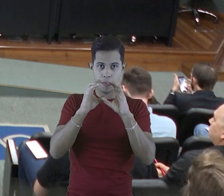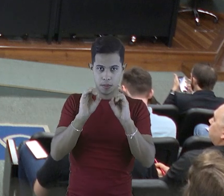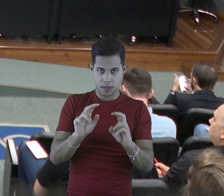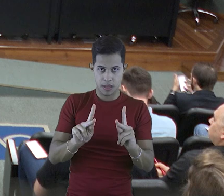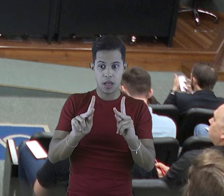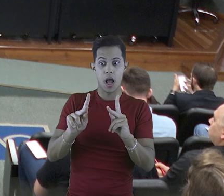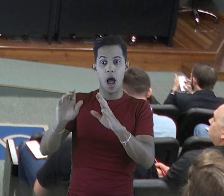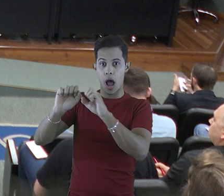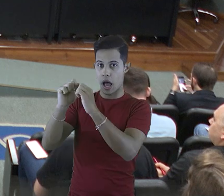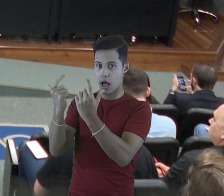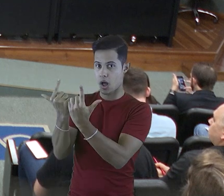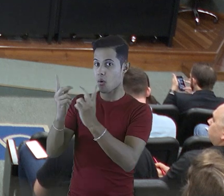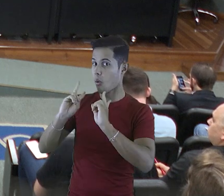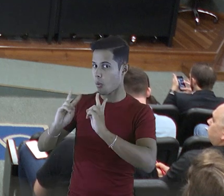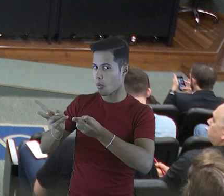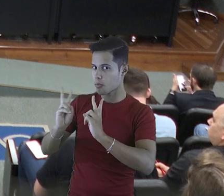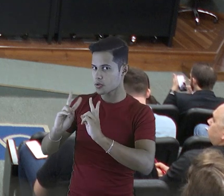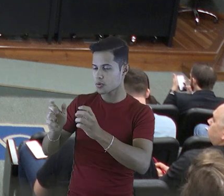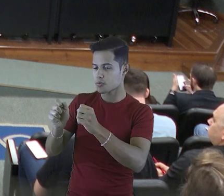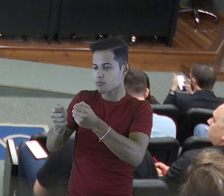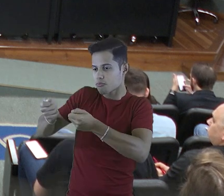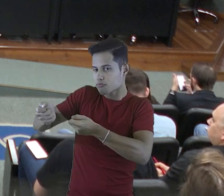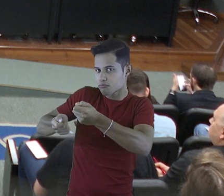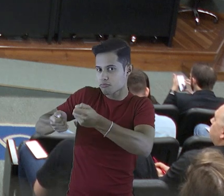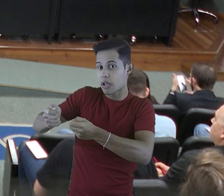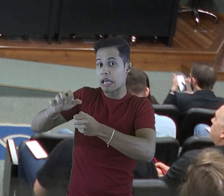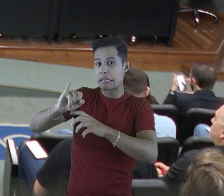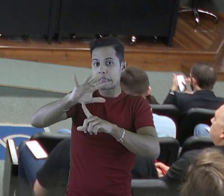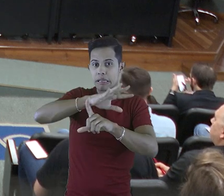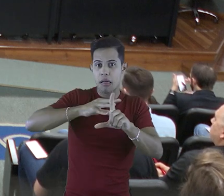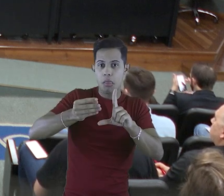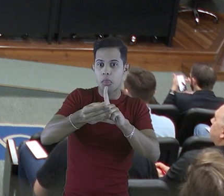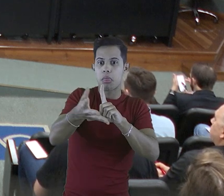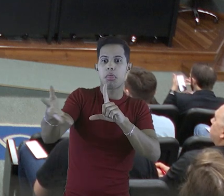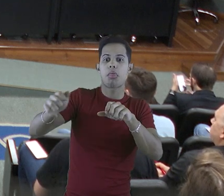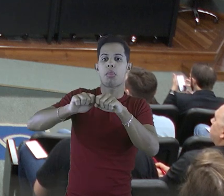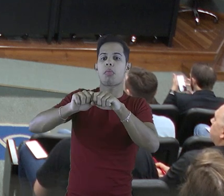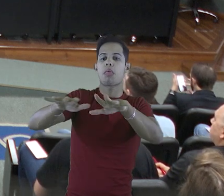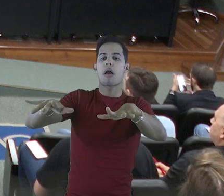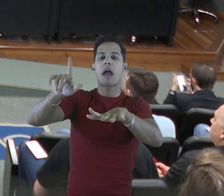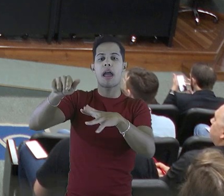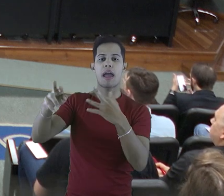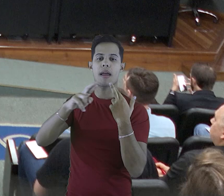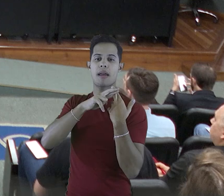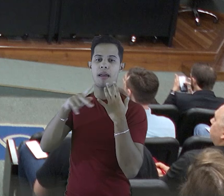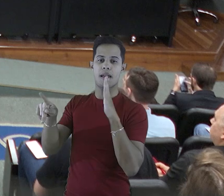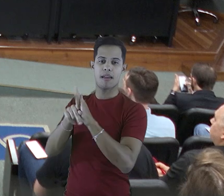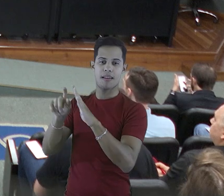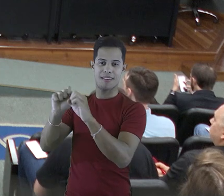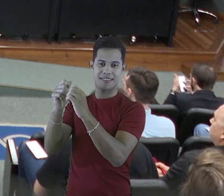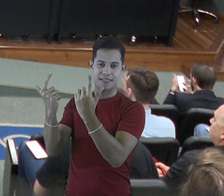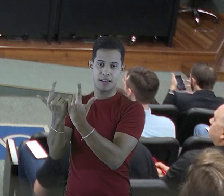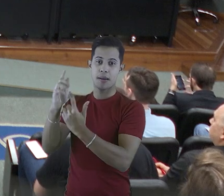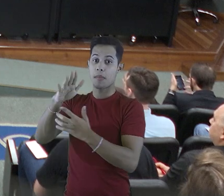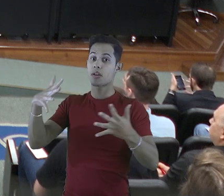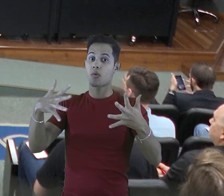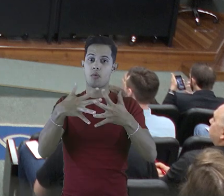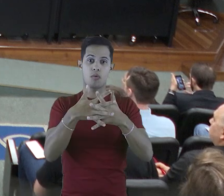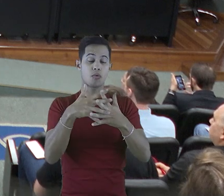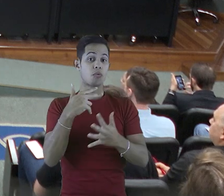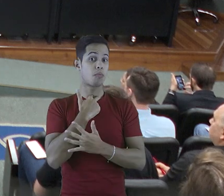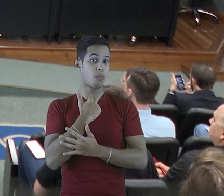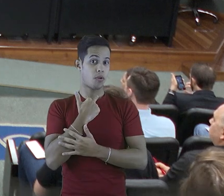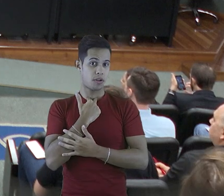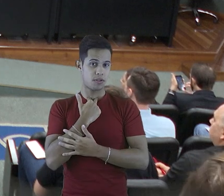sendo controladora a Assembleia. Ponto. Dado vazou daqui, a responsabilidade é da Assembleia. A questão é quem vai estar em juízo. Não dá para confundir isso. Não é porque o Estado